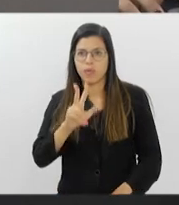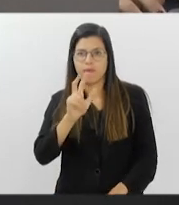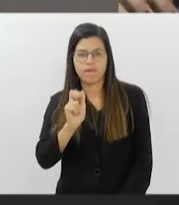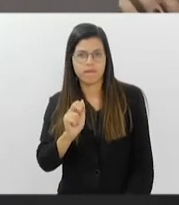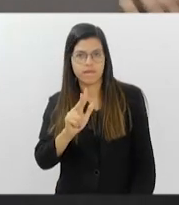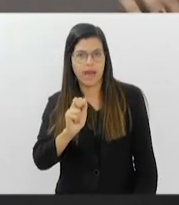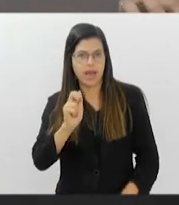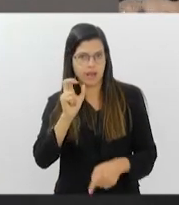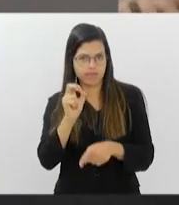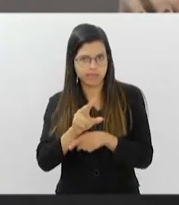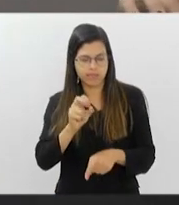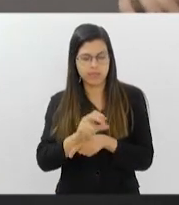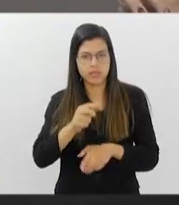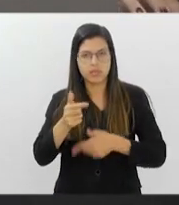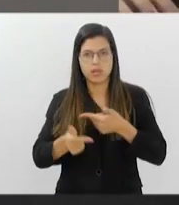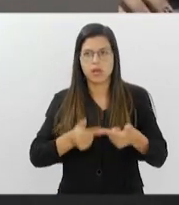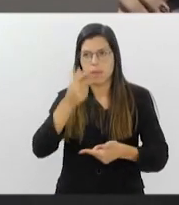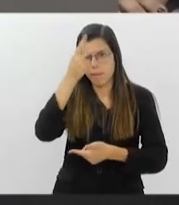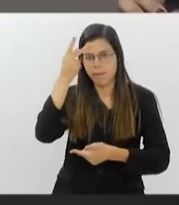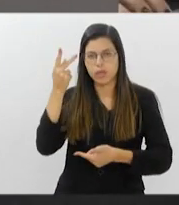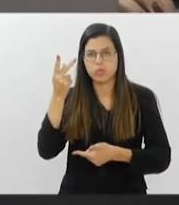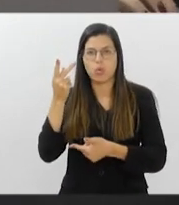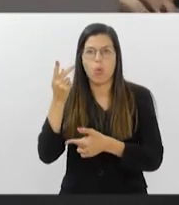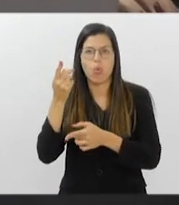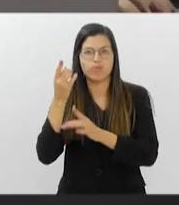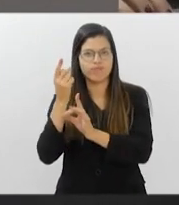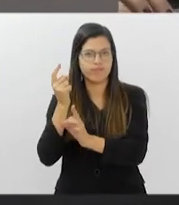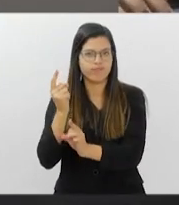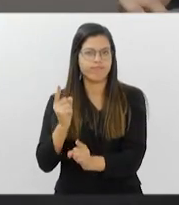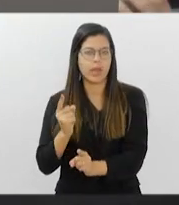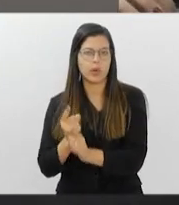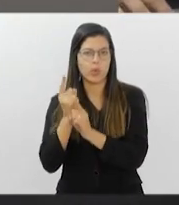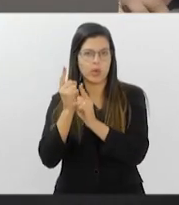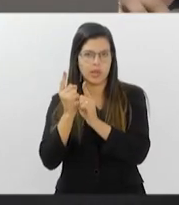emprego para pessoas encontradas em condições